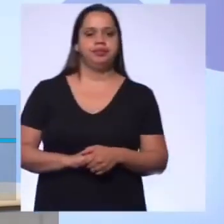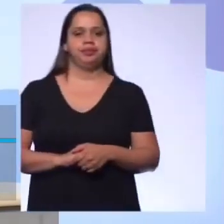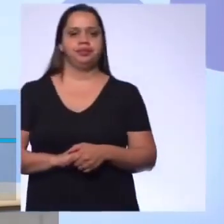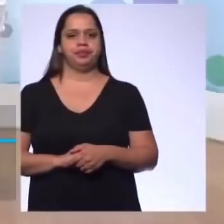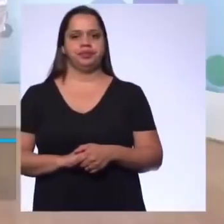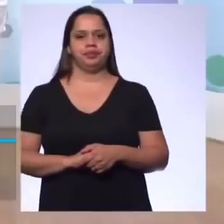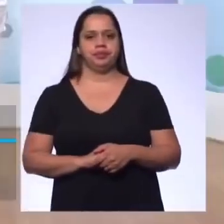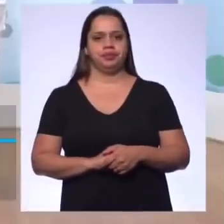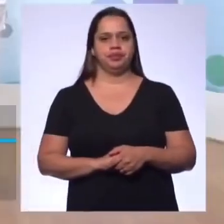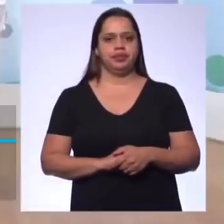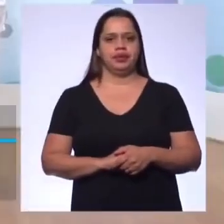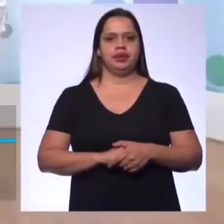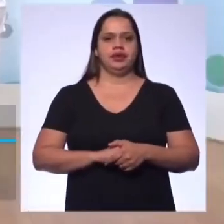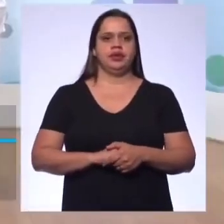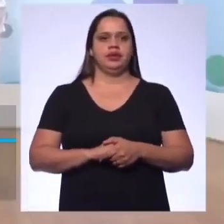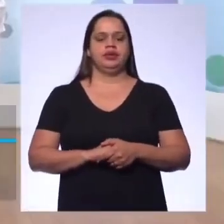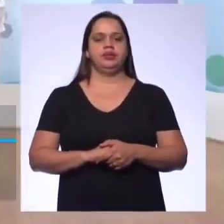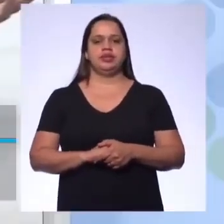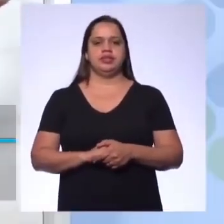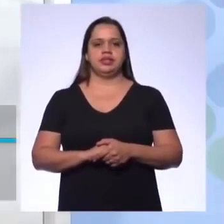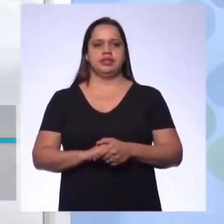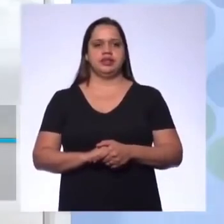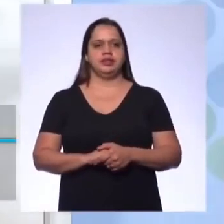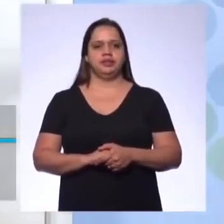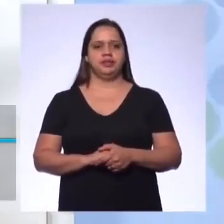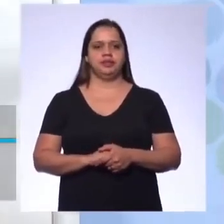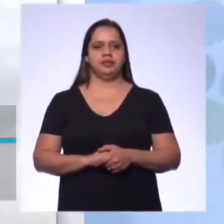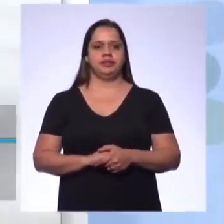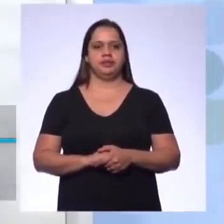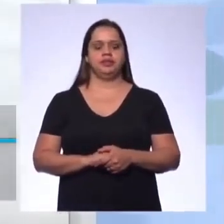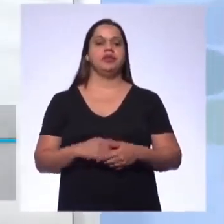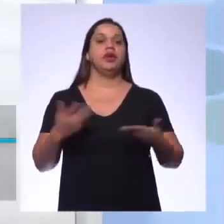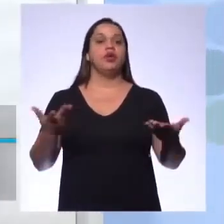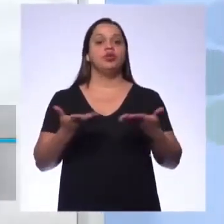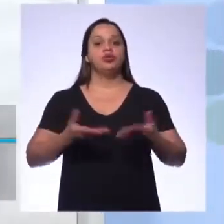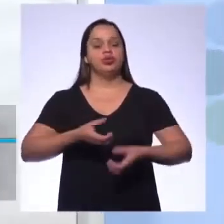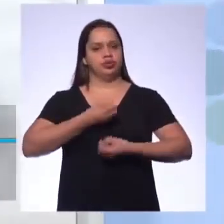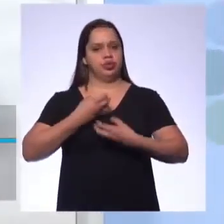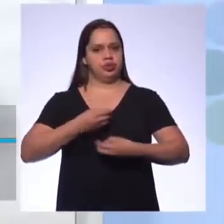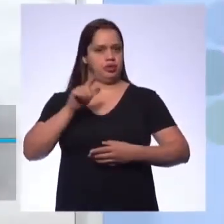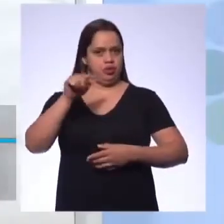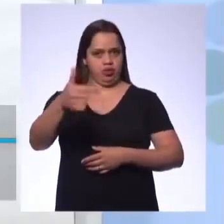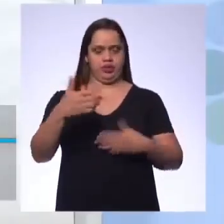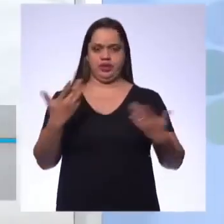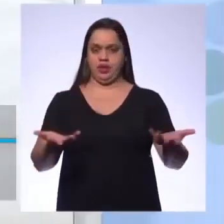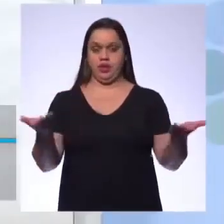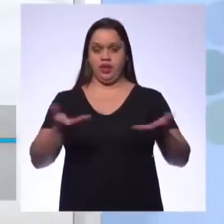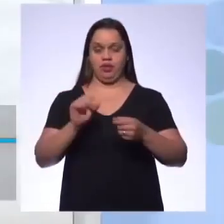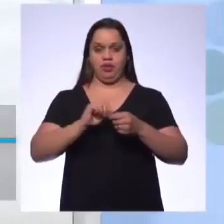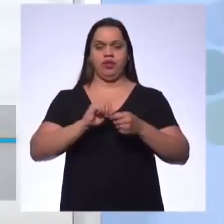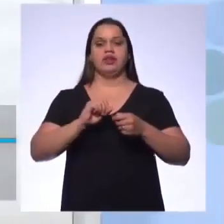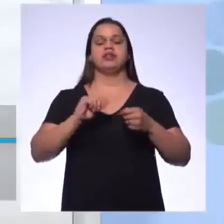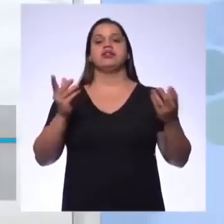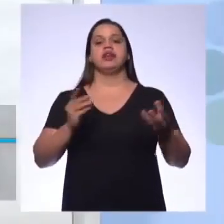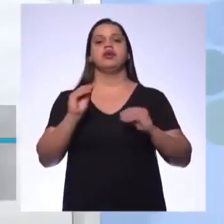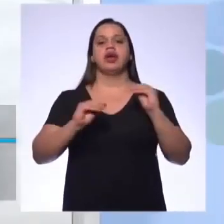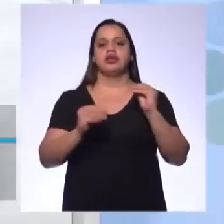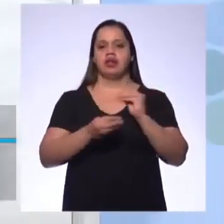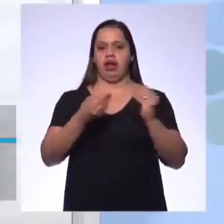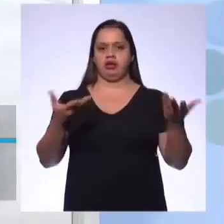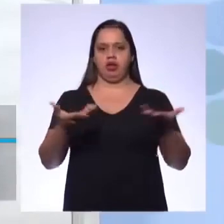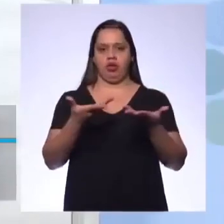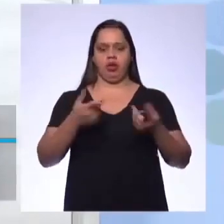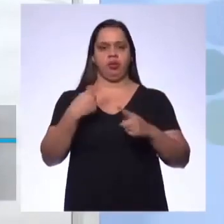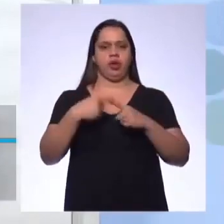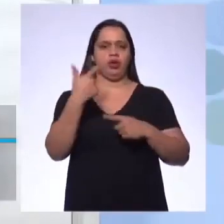importante. É lógico. Hoje a informação é ouro, né? Eu já ouvi falar essa informação hoje é ouro. Então vamos fazer essa integração primeiro, do seguinte, eu não tenho